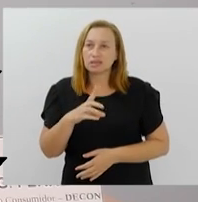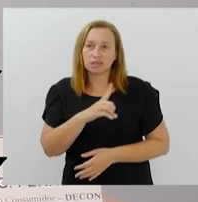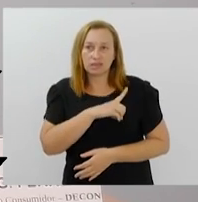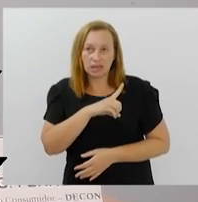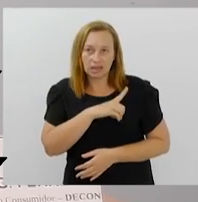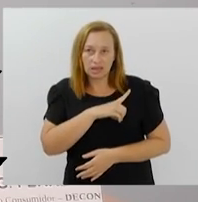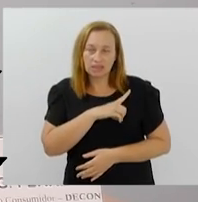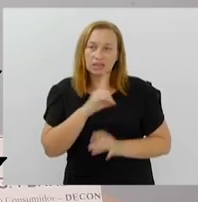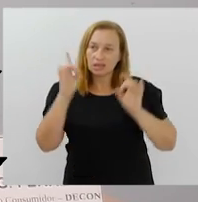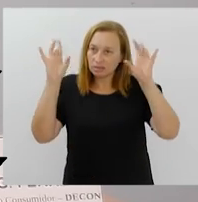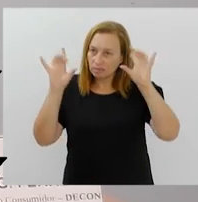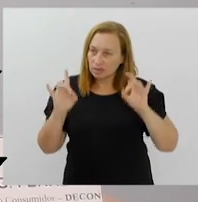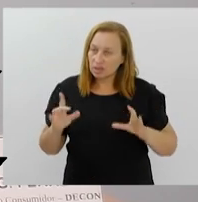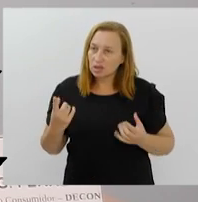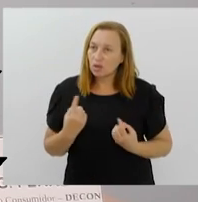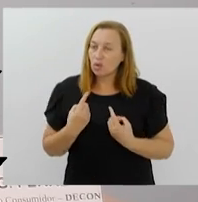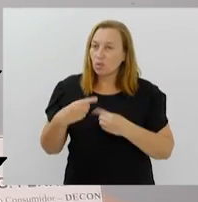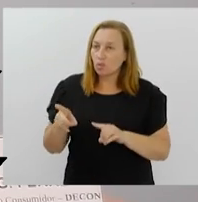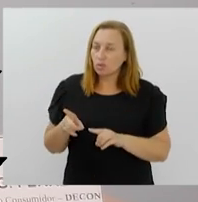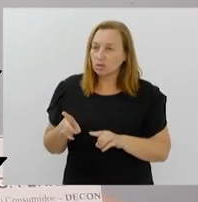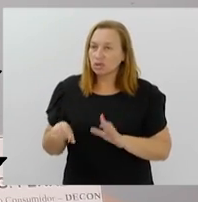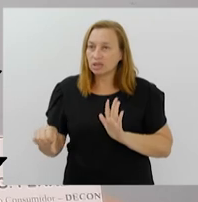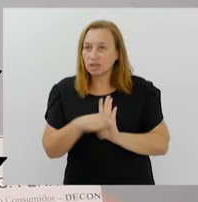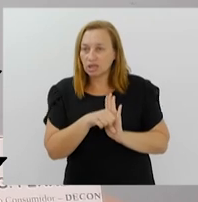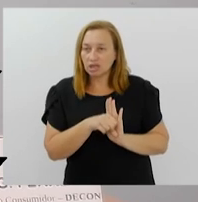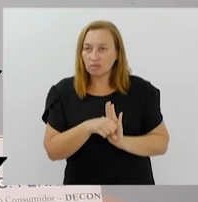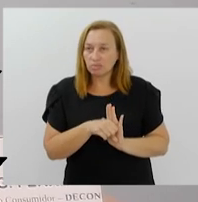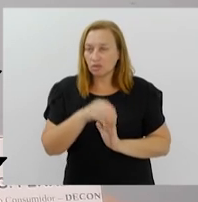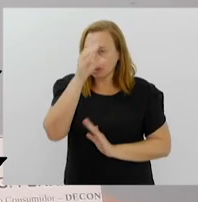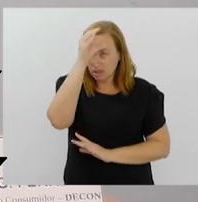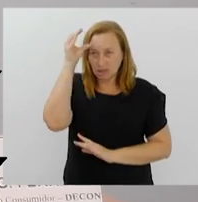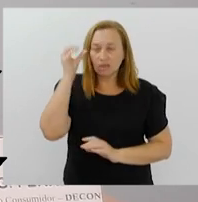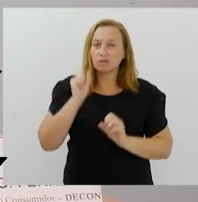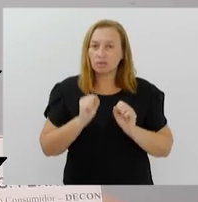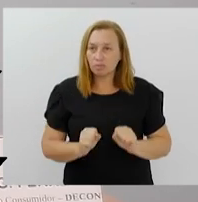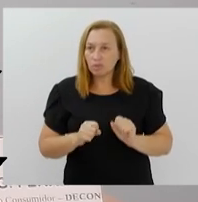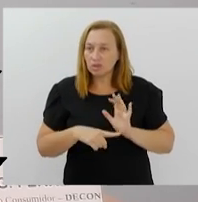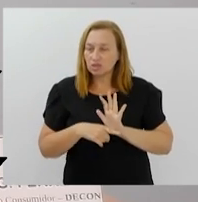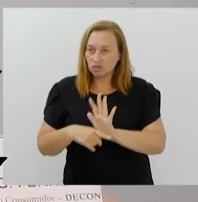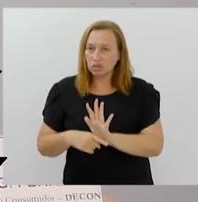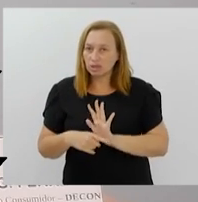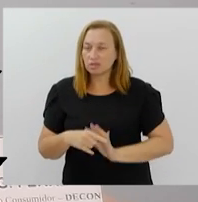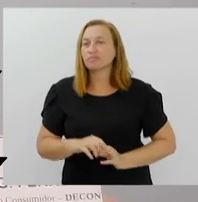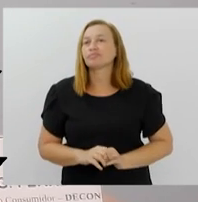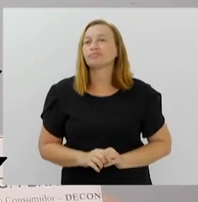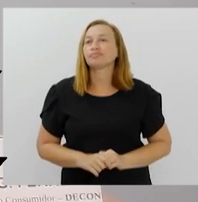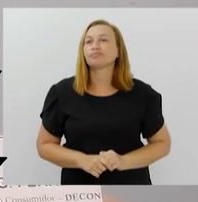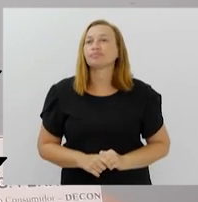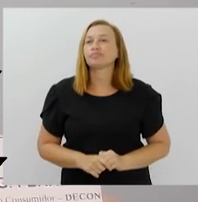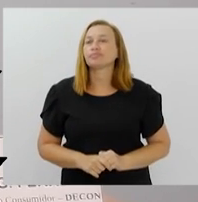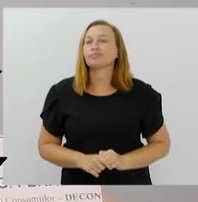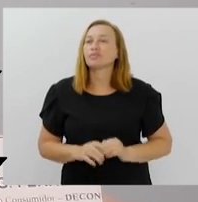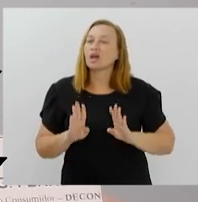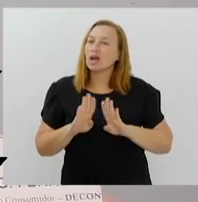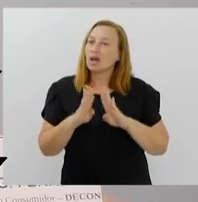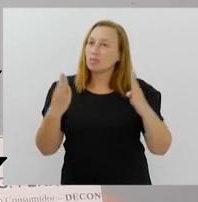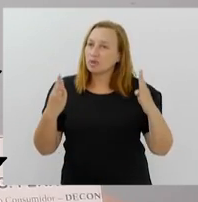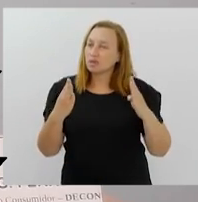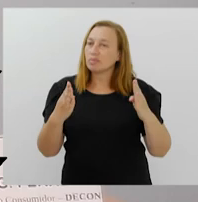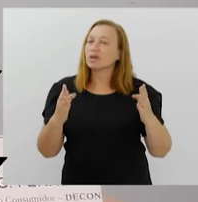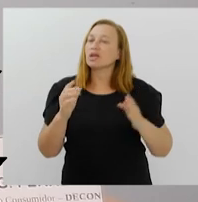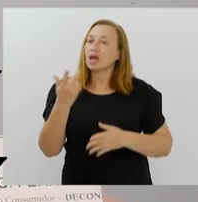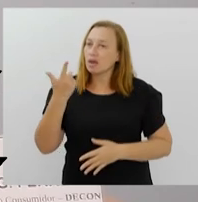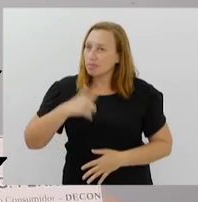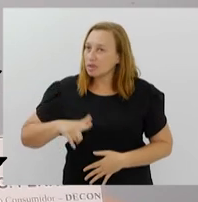delegacia especial de crimes contra consumidor para que vocês possam ser atendido nas suas demandas deixo as portas abertas repito